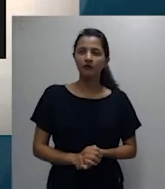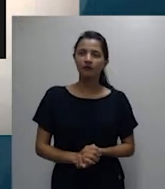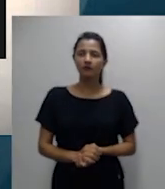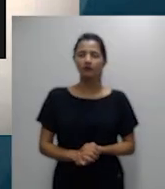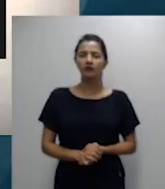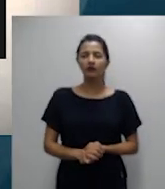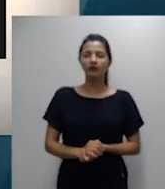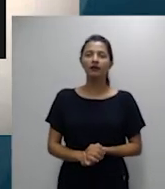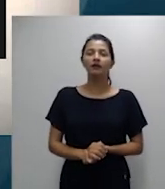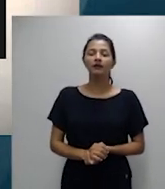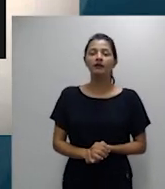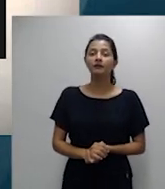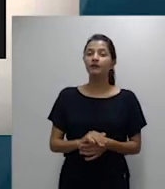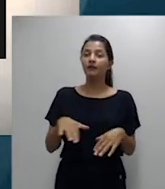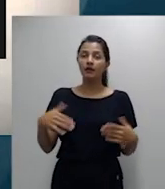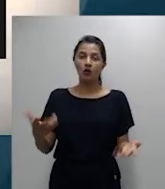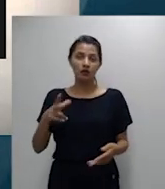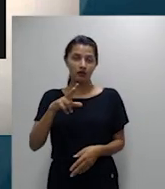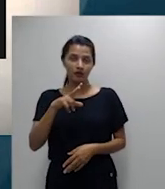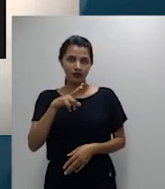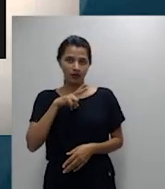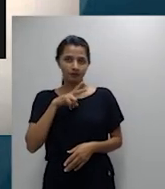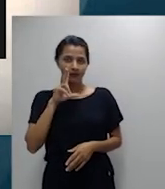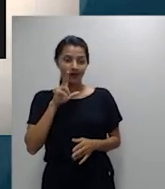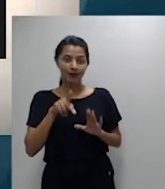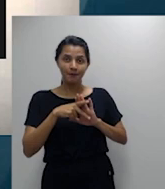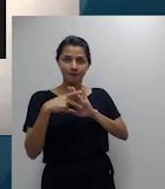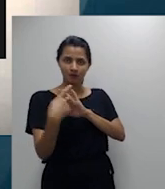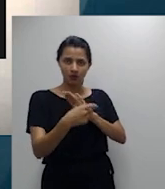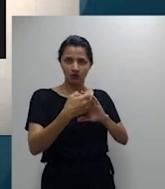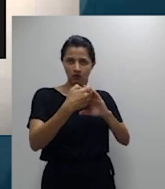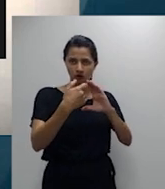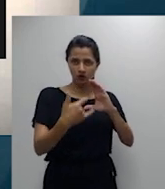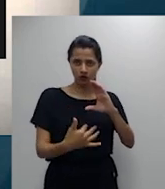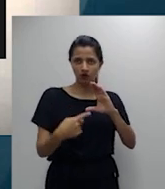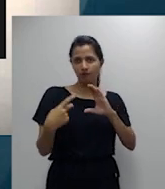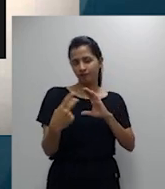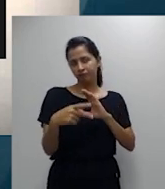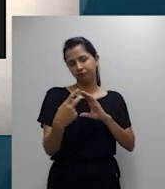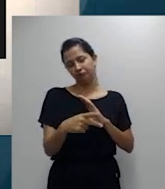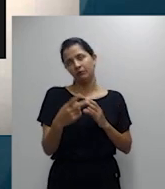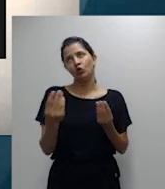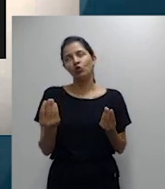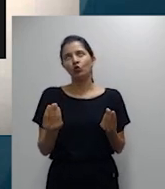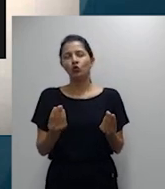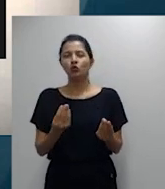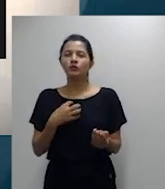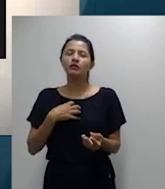então neste particular aspecto no sentido de